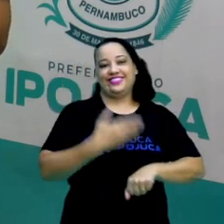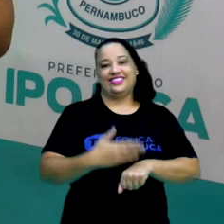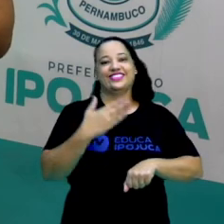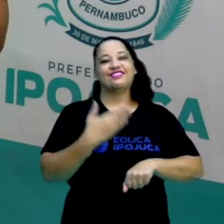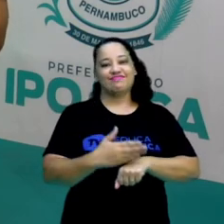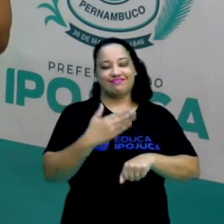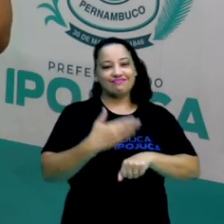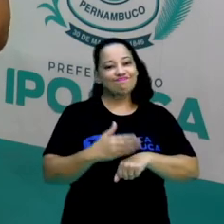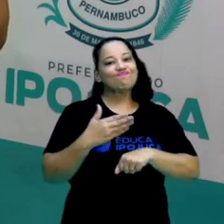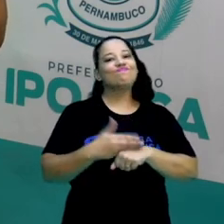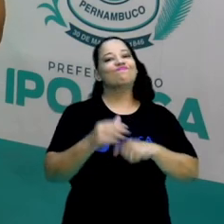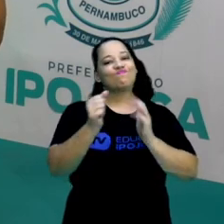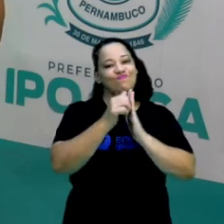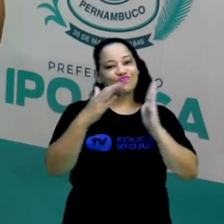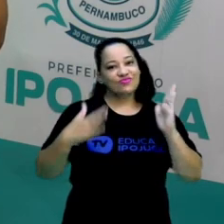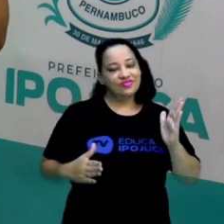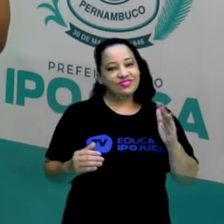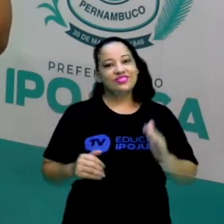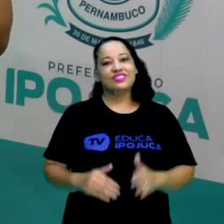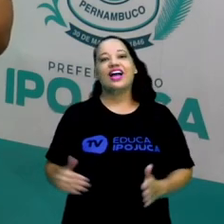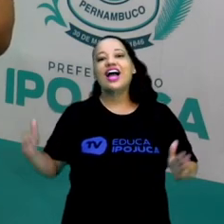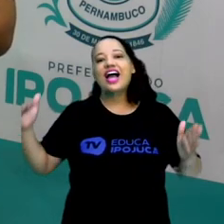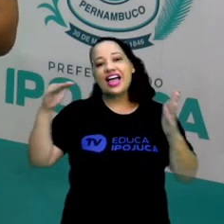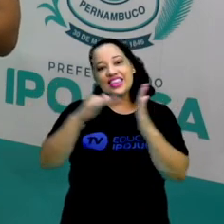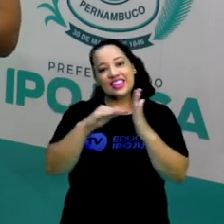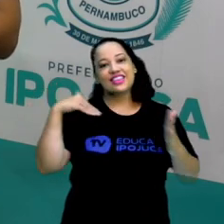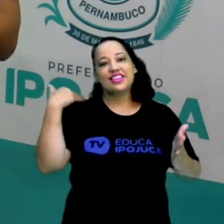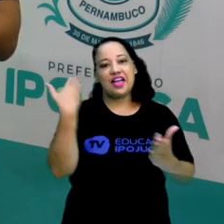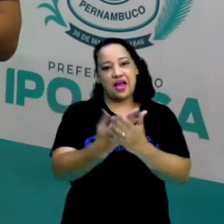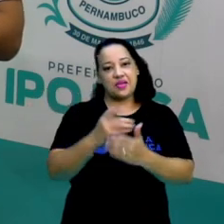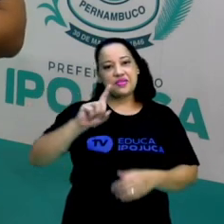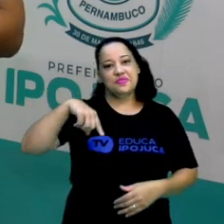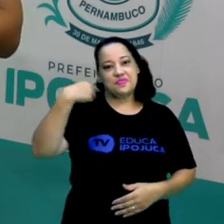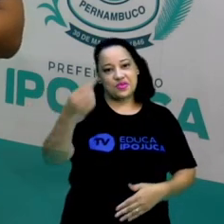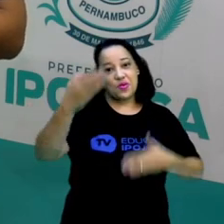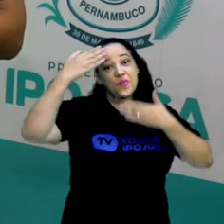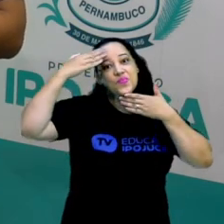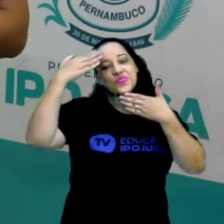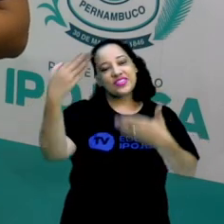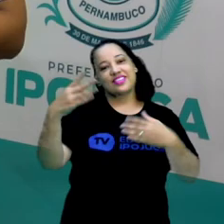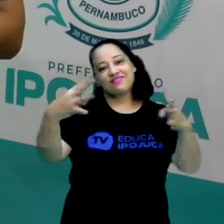bastante os exercícios propostos. Até a próxima aula, grata